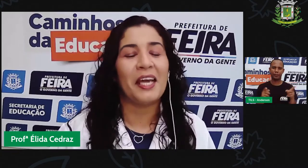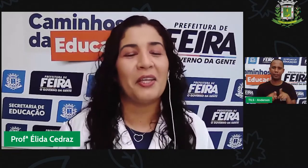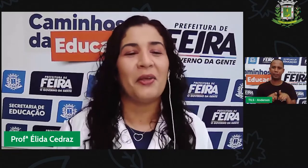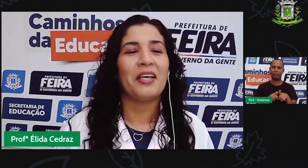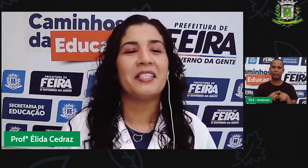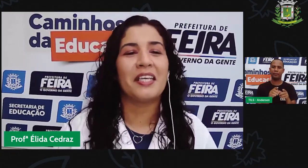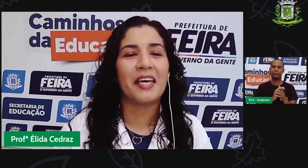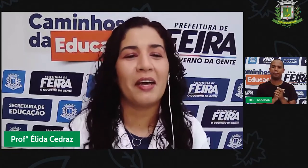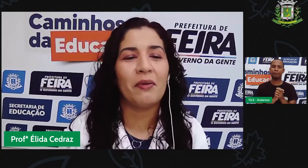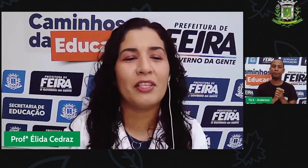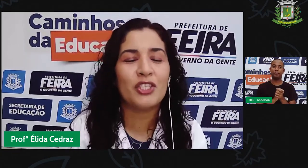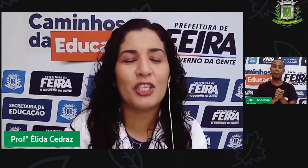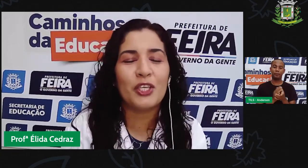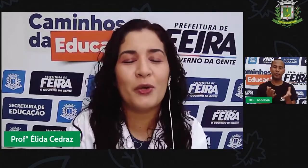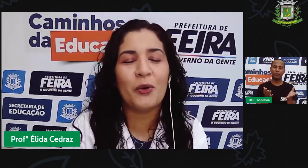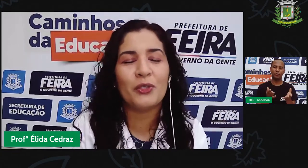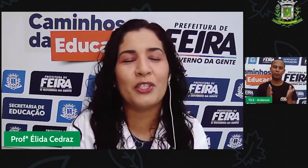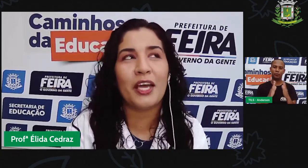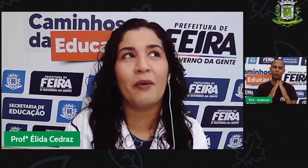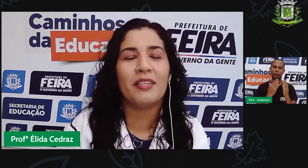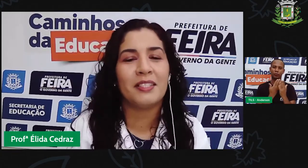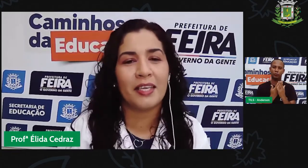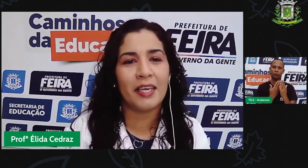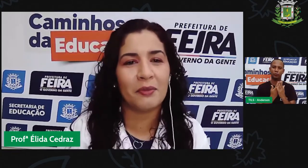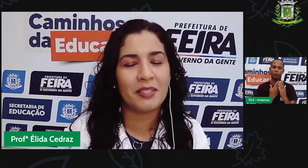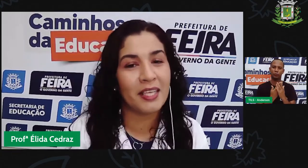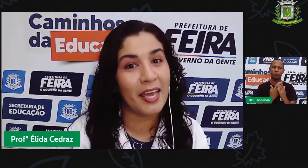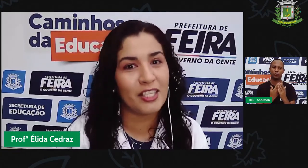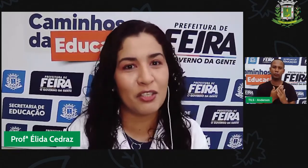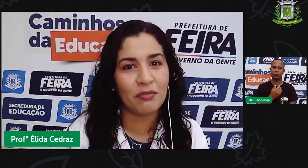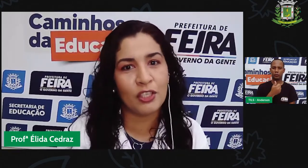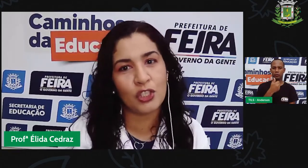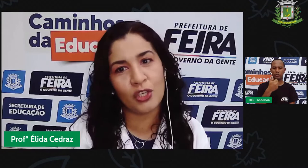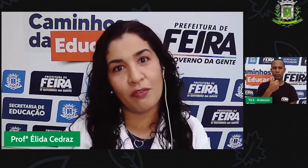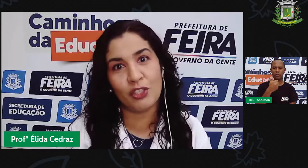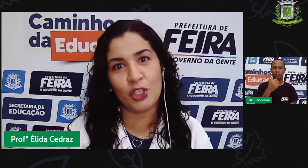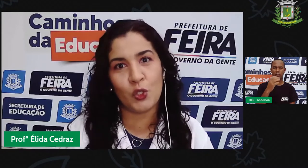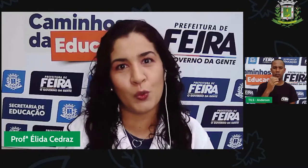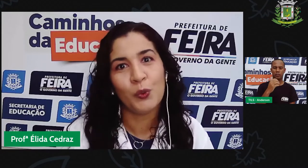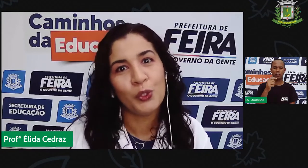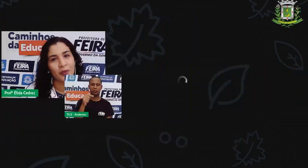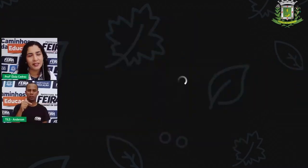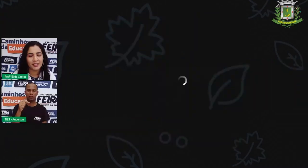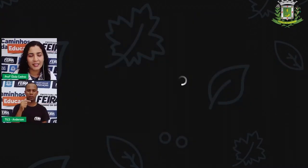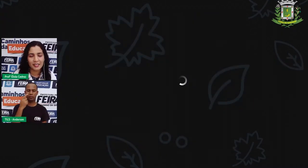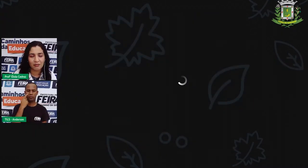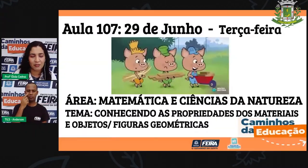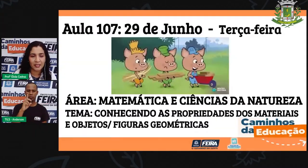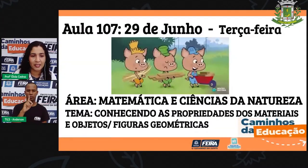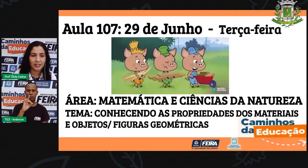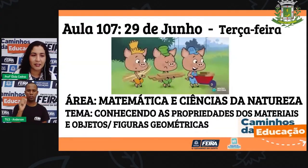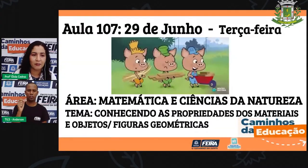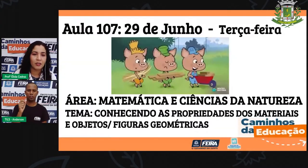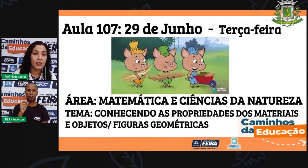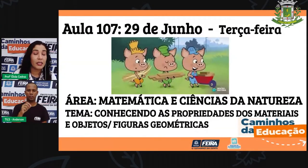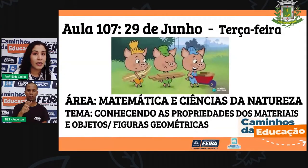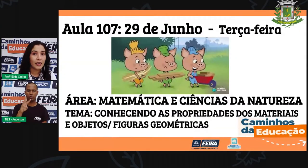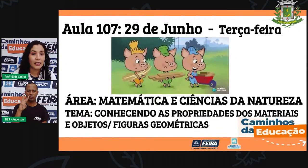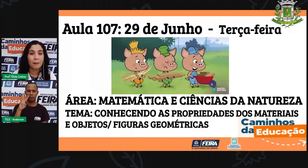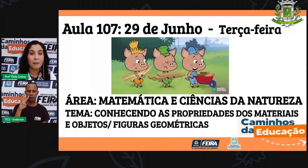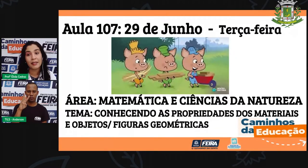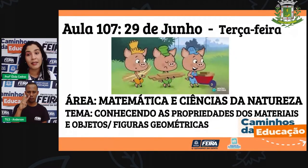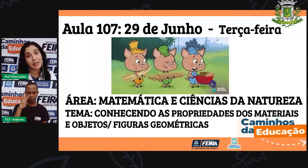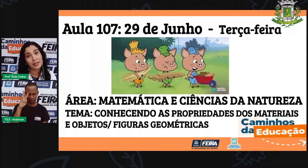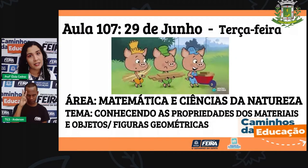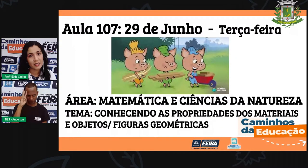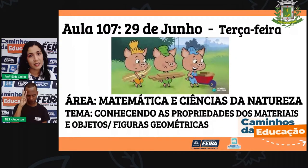E a nossa aula de hoje, aula 107, 29 de junho, uma terça-feira. E a